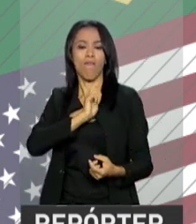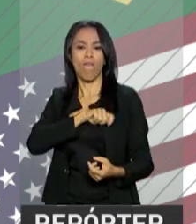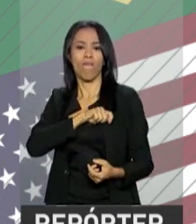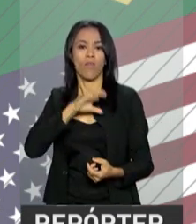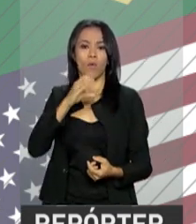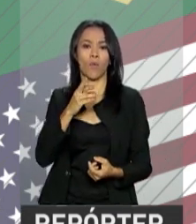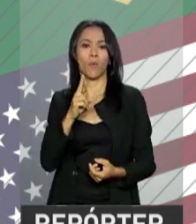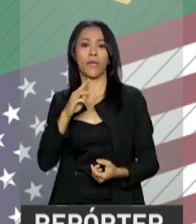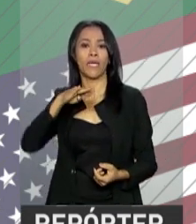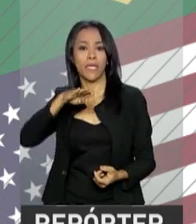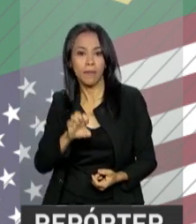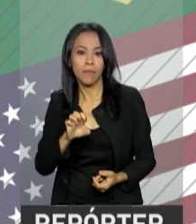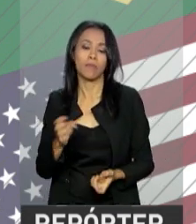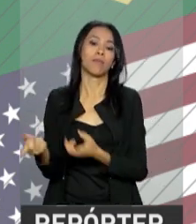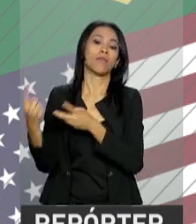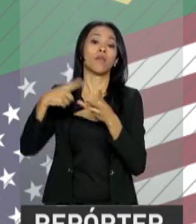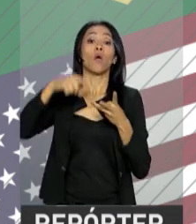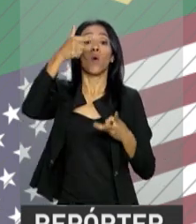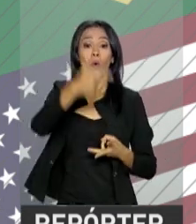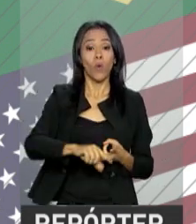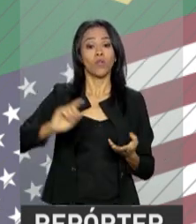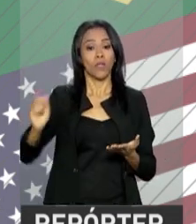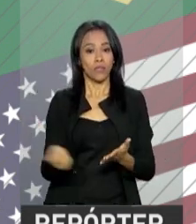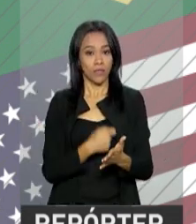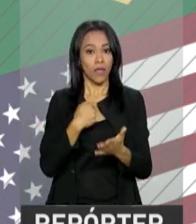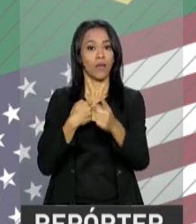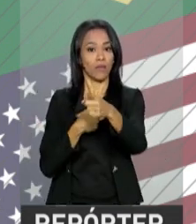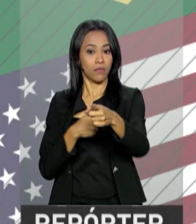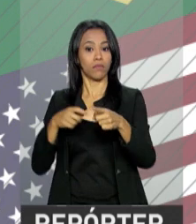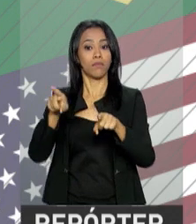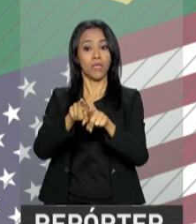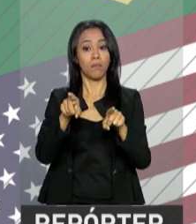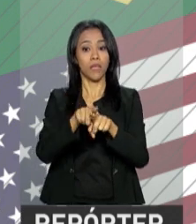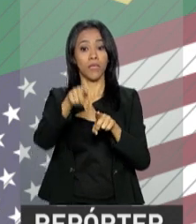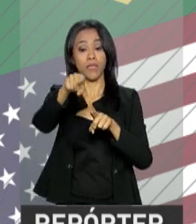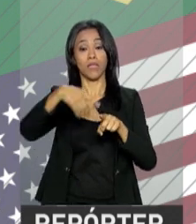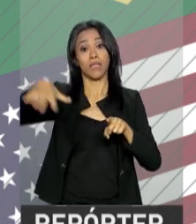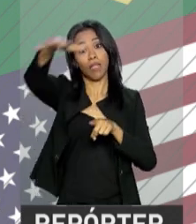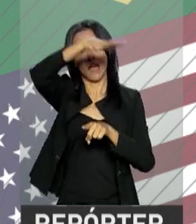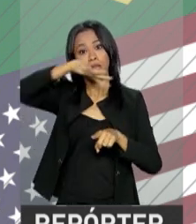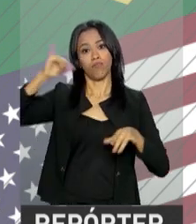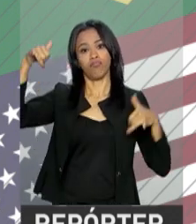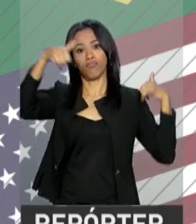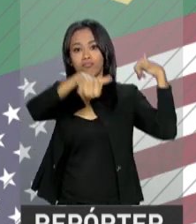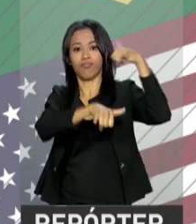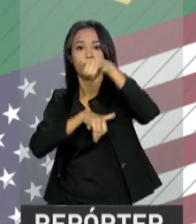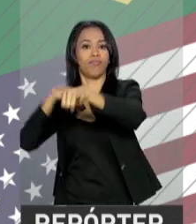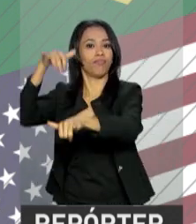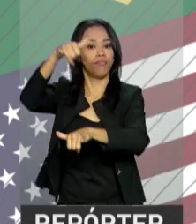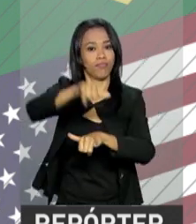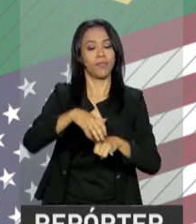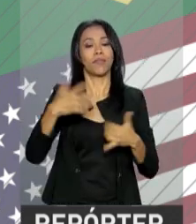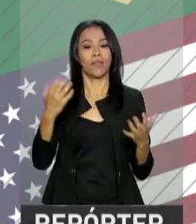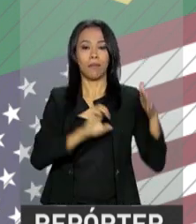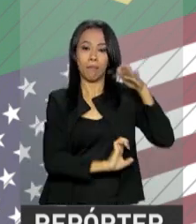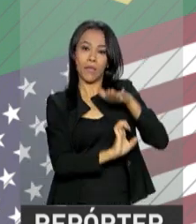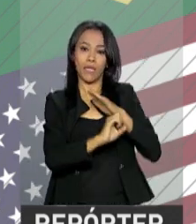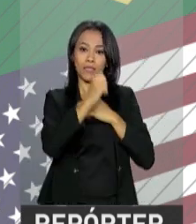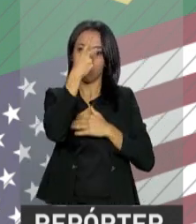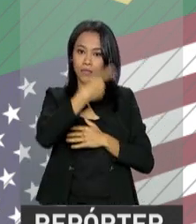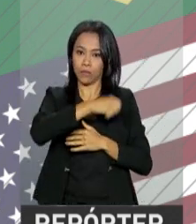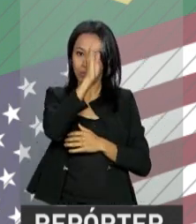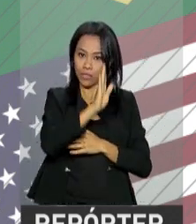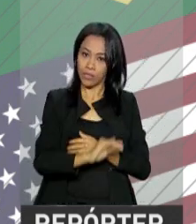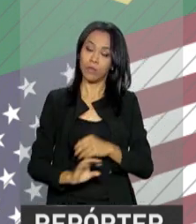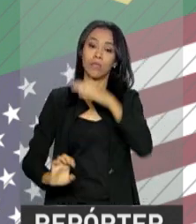ainda um acordo sobre transporte aéreo que vai permitir maior competição entre a 100 empresas brasileiras e americanas em maior